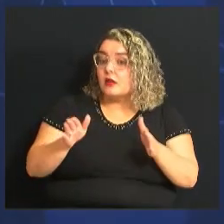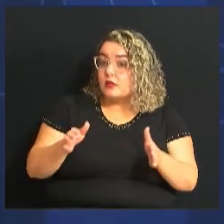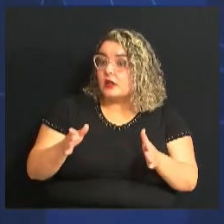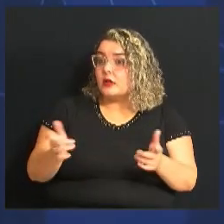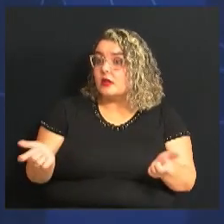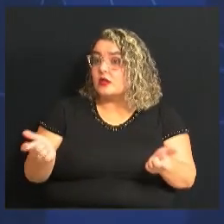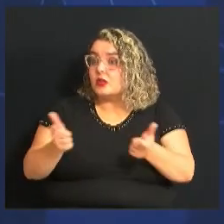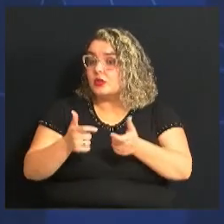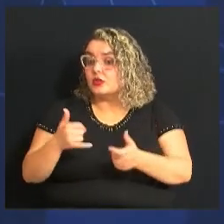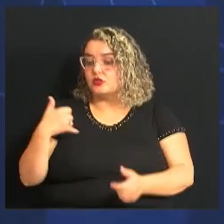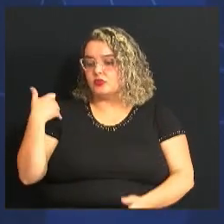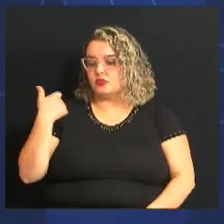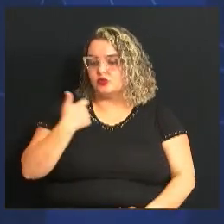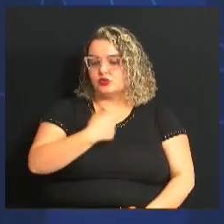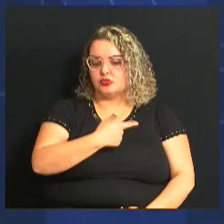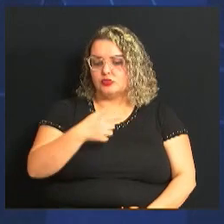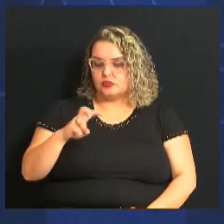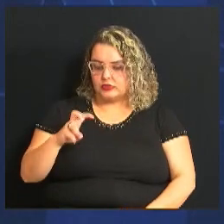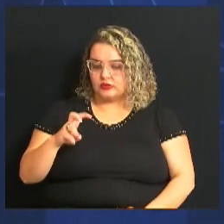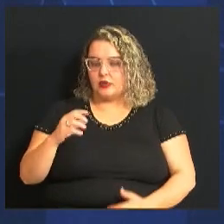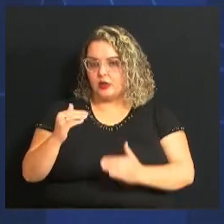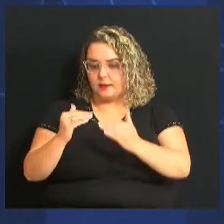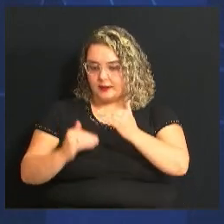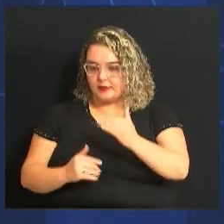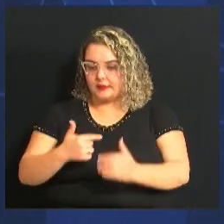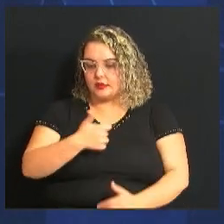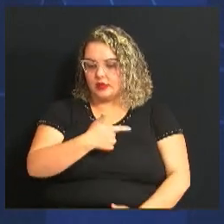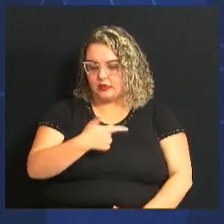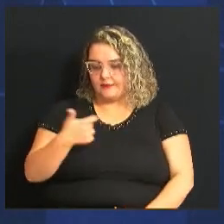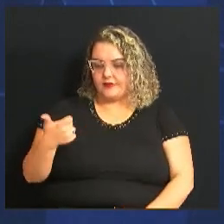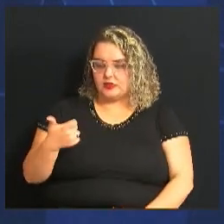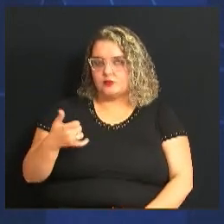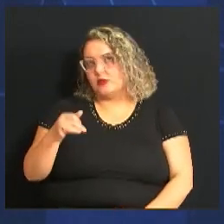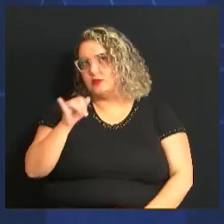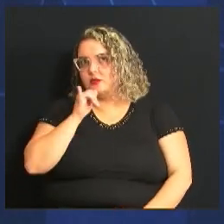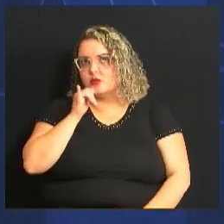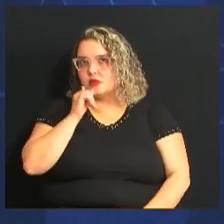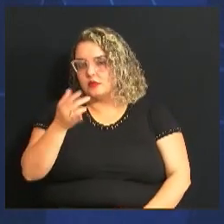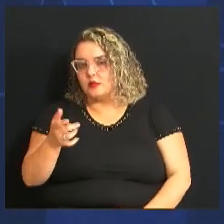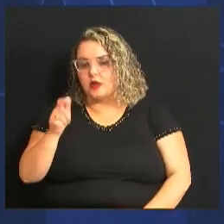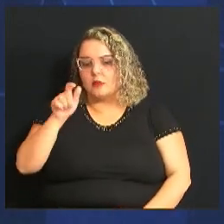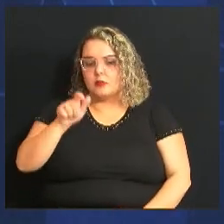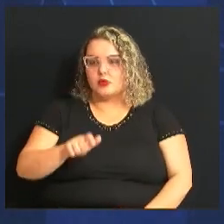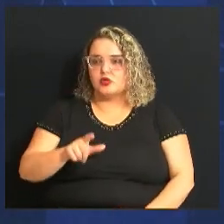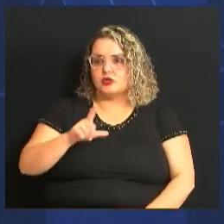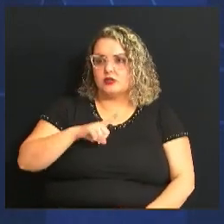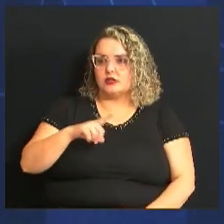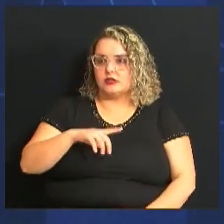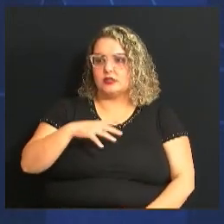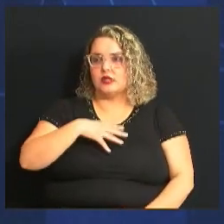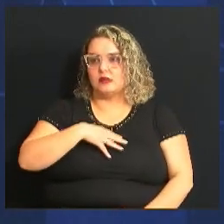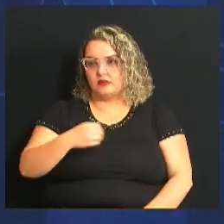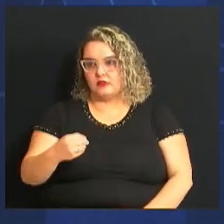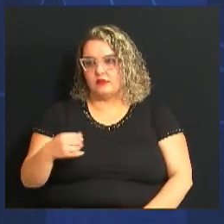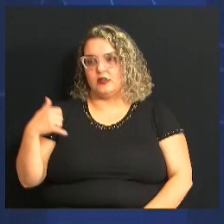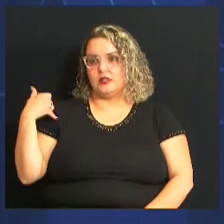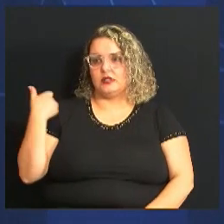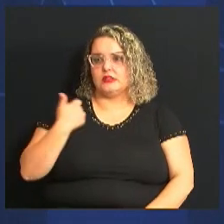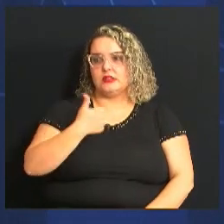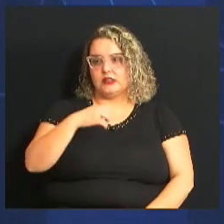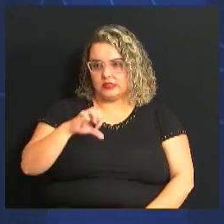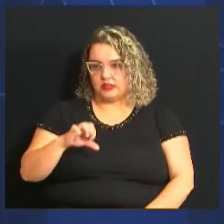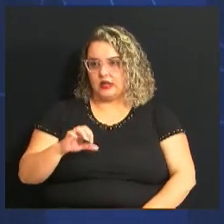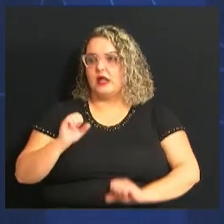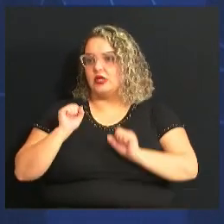de 25 para 21 anos, mas se, por exemplo, a pessoa já tiver 2 filhos e tem 19 anos, ela